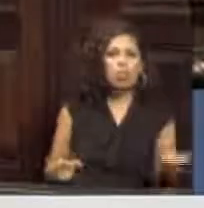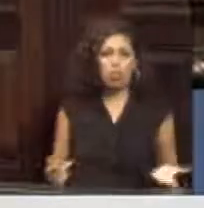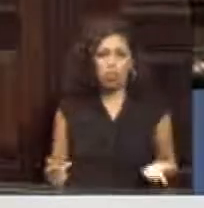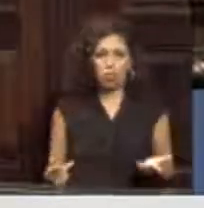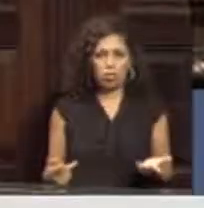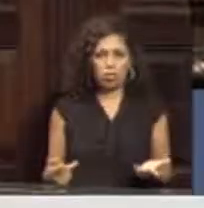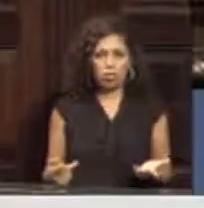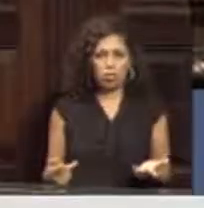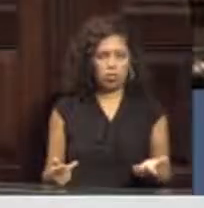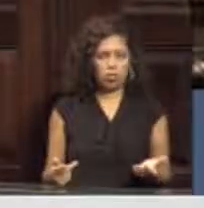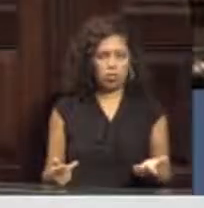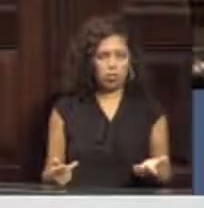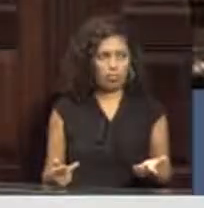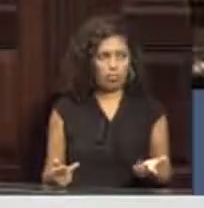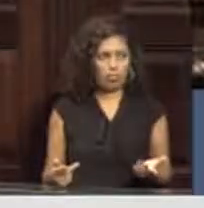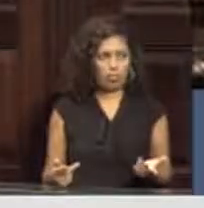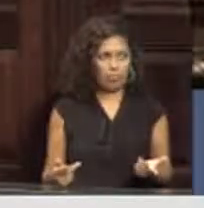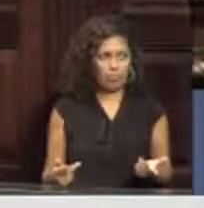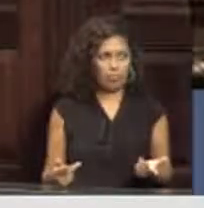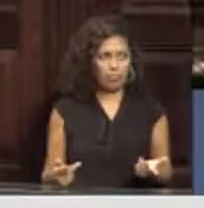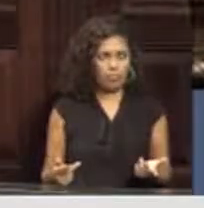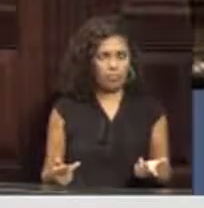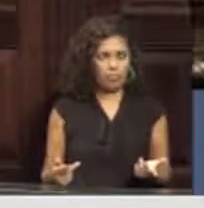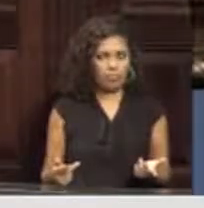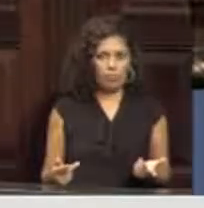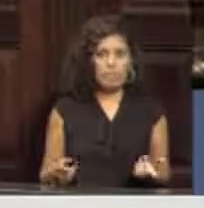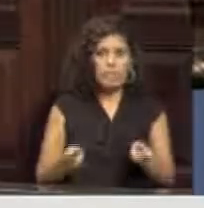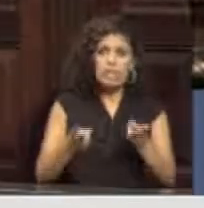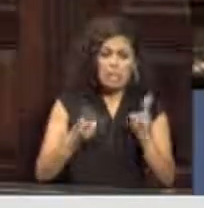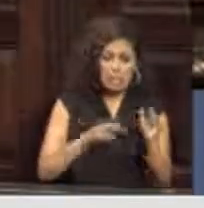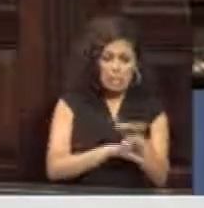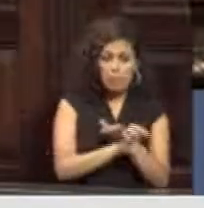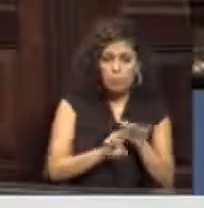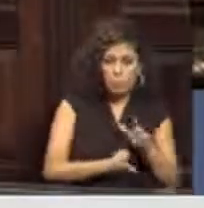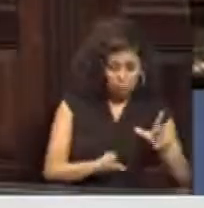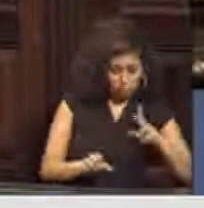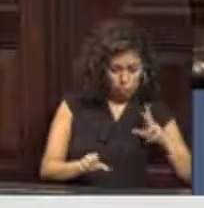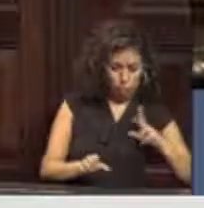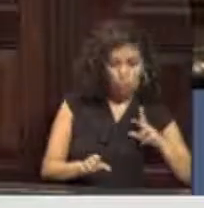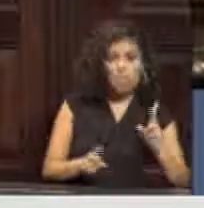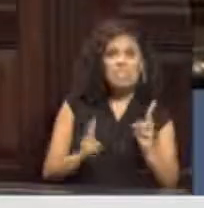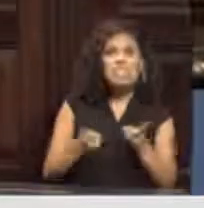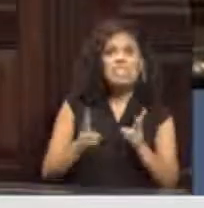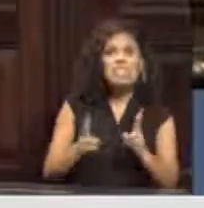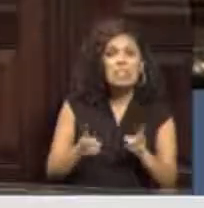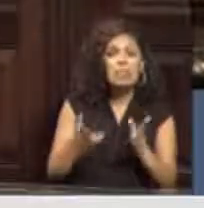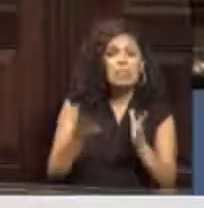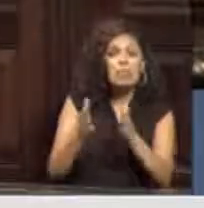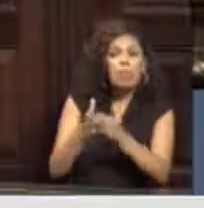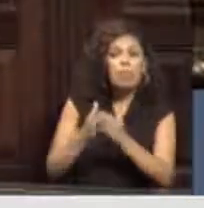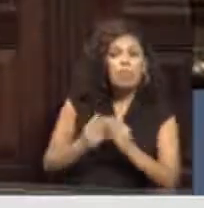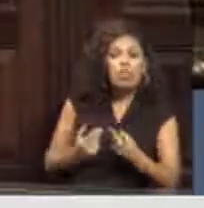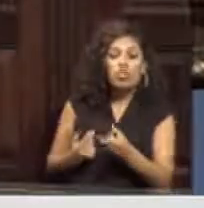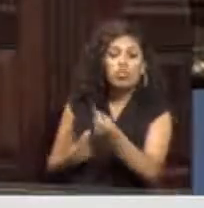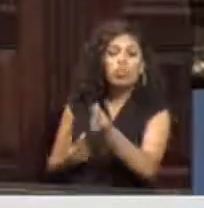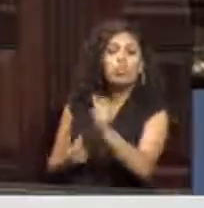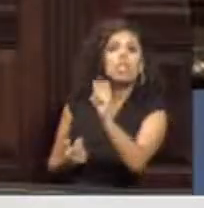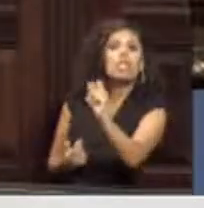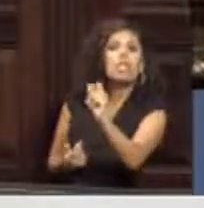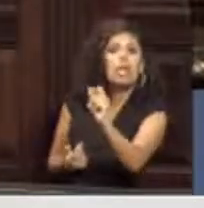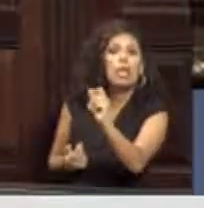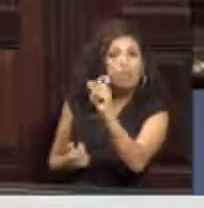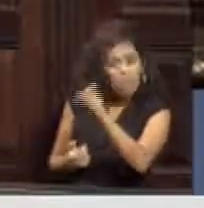BNDES, sempre se socorreu no banco público, e continua sendo mal